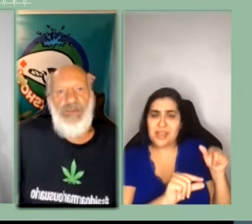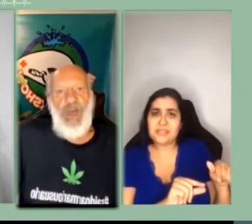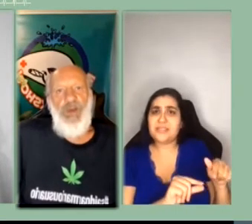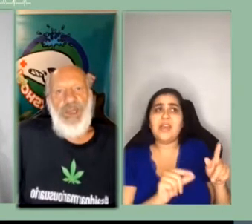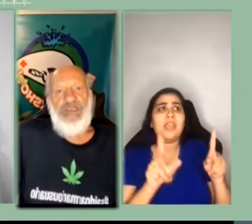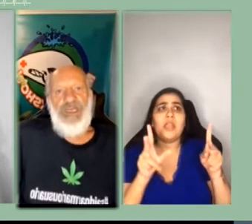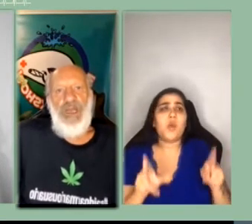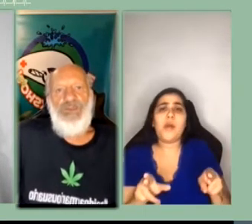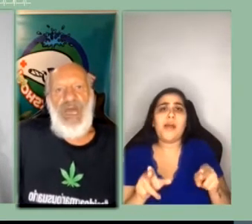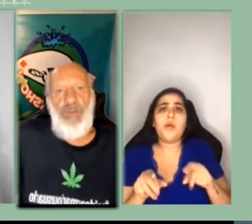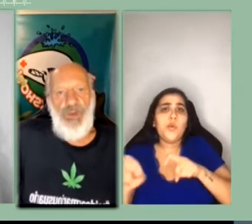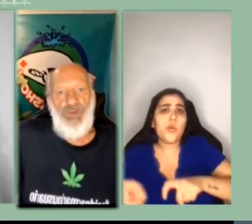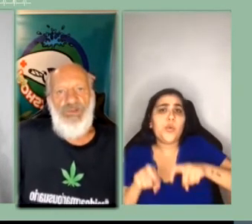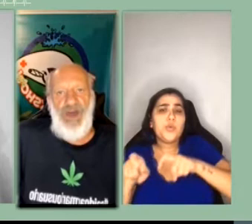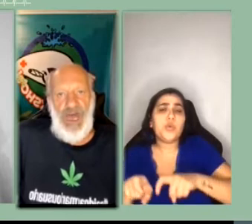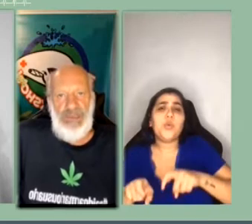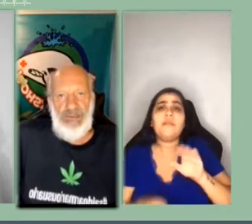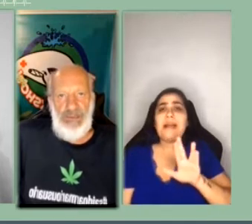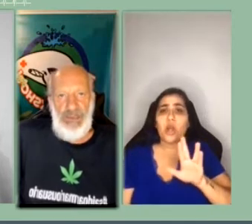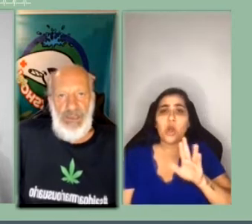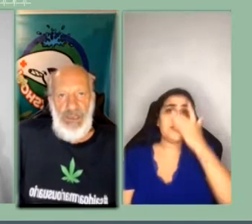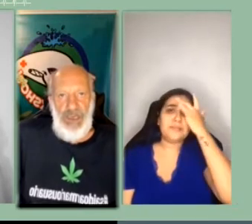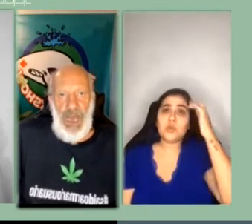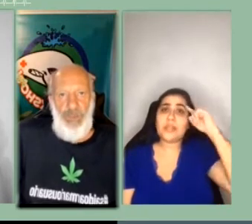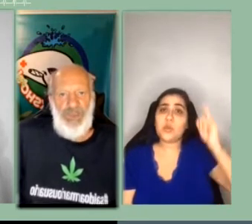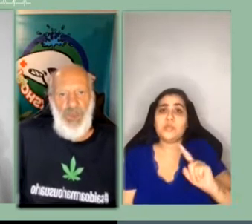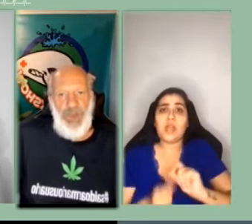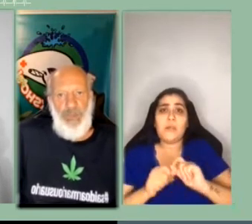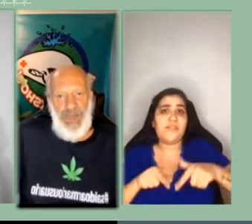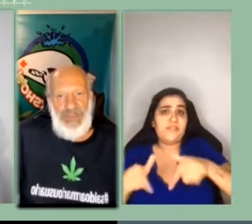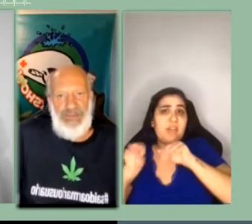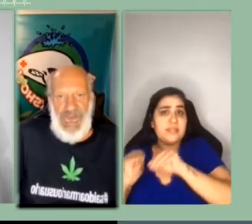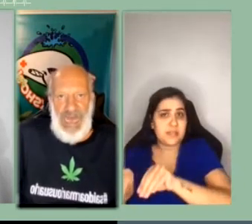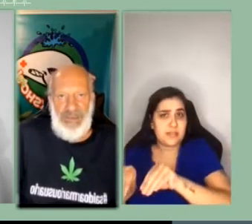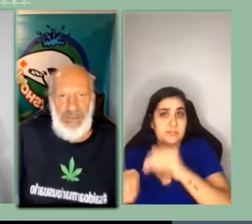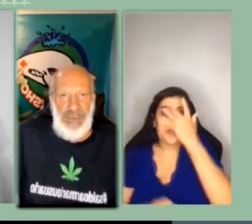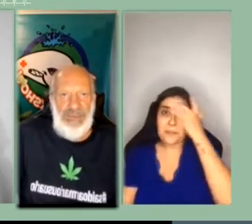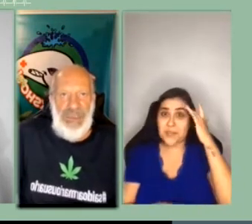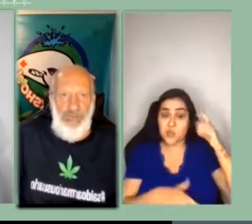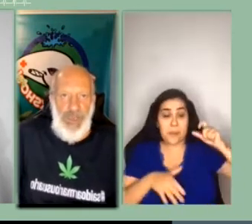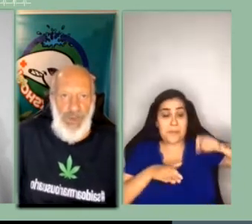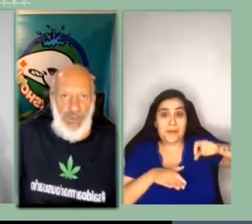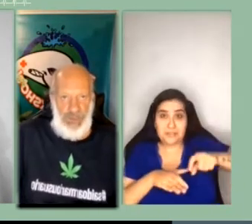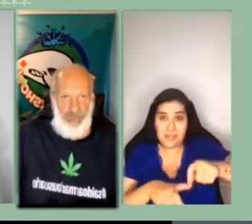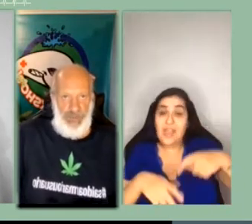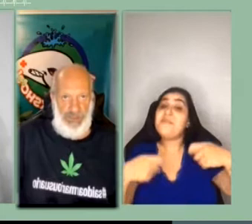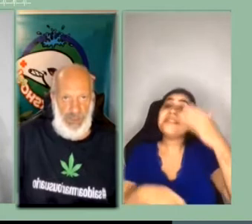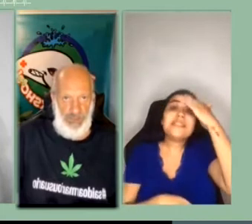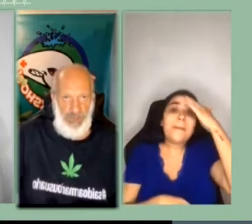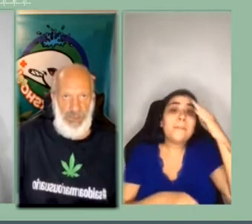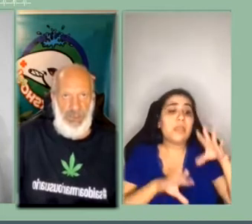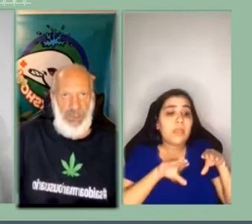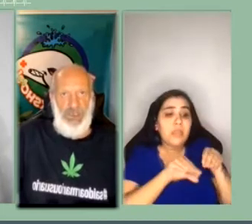de maconha de quem não sabe cultivar. A pessoa, para plantar, tem que saber o que está